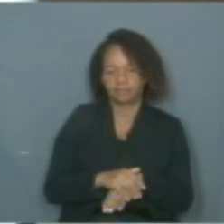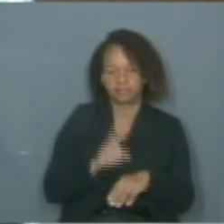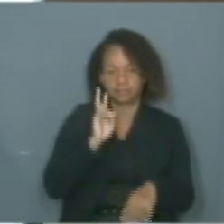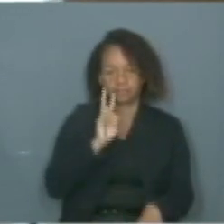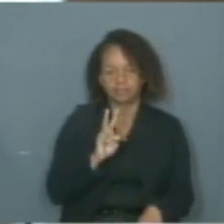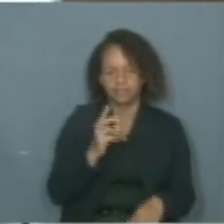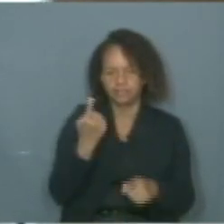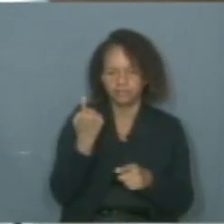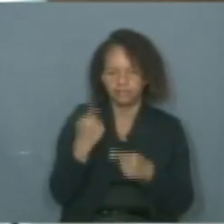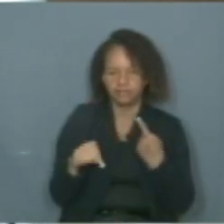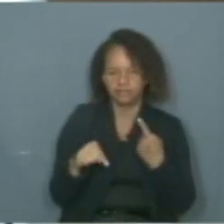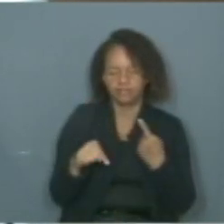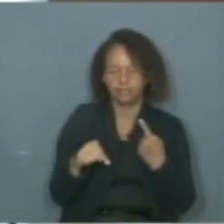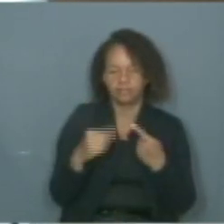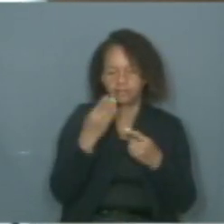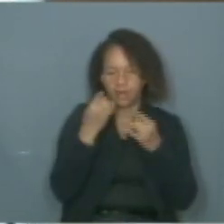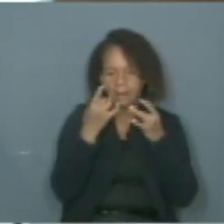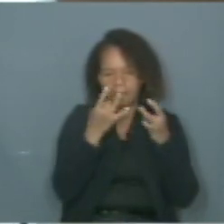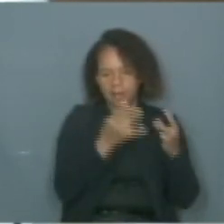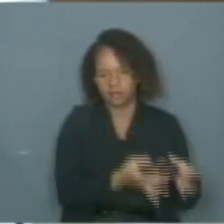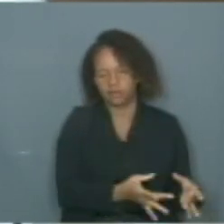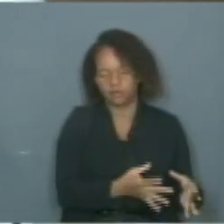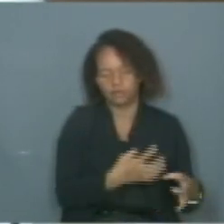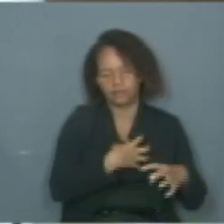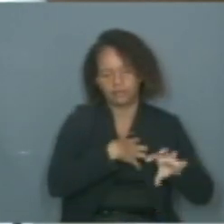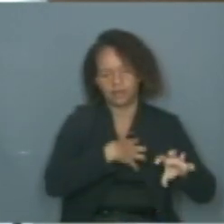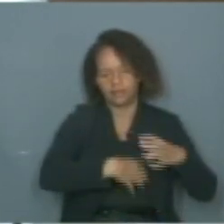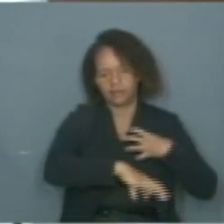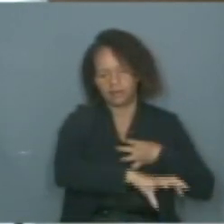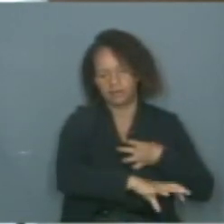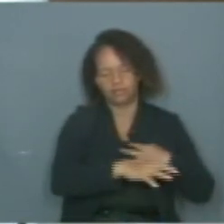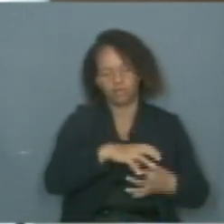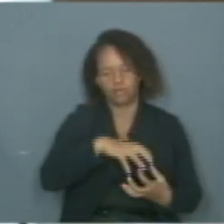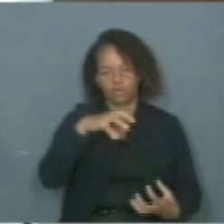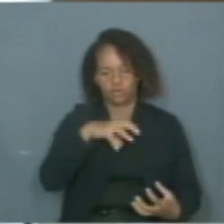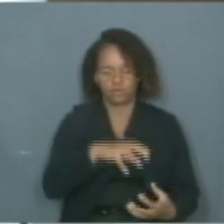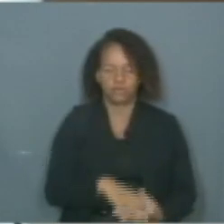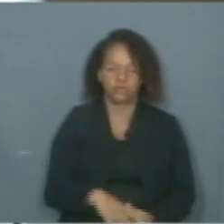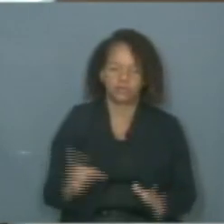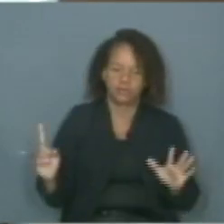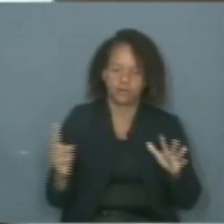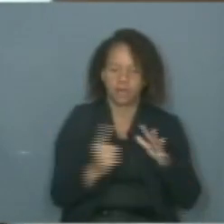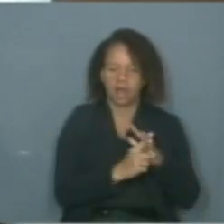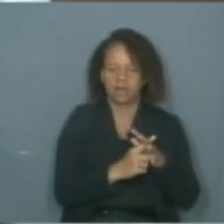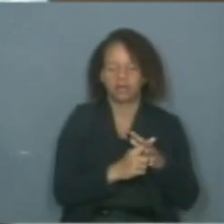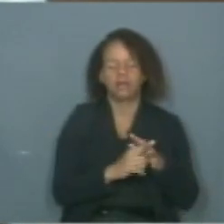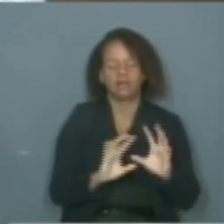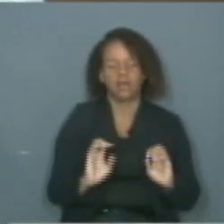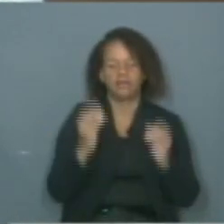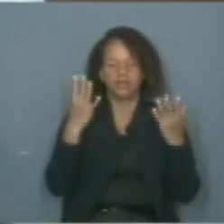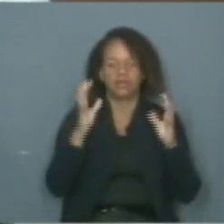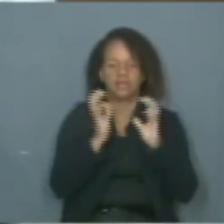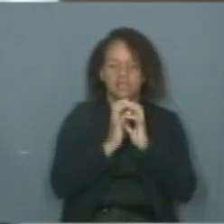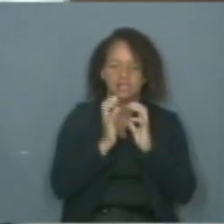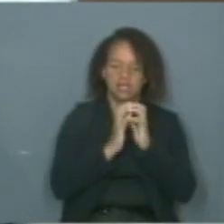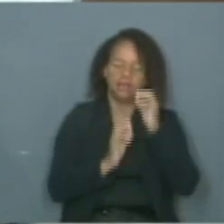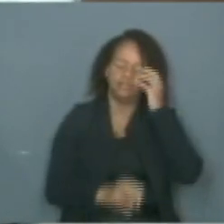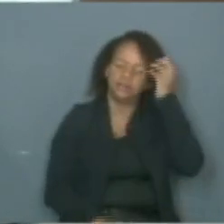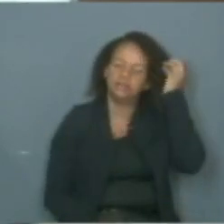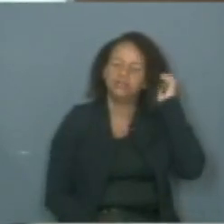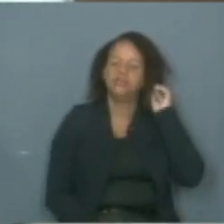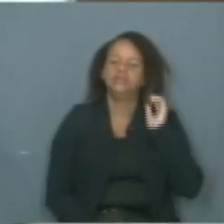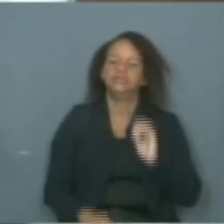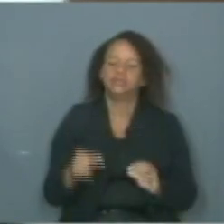sobre o combate ao abandono afetivo dos idosos no calendário de eventos do município do Recife.